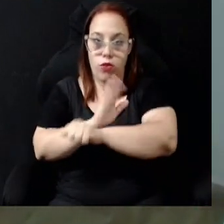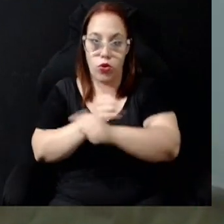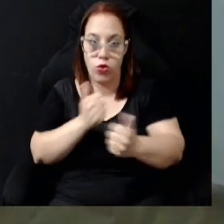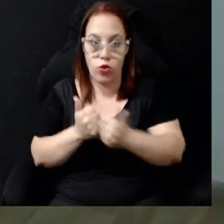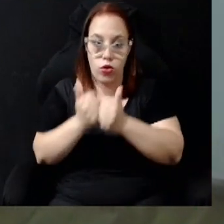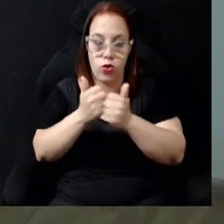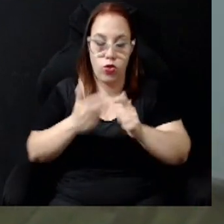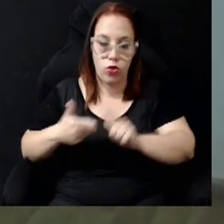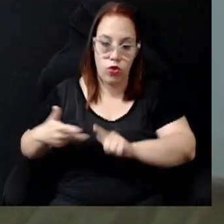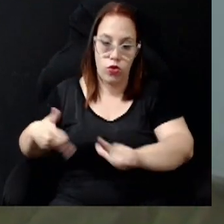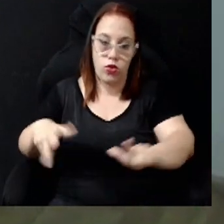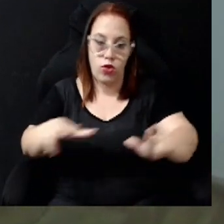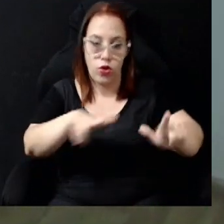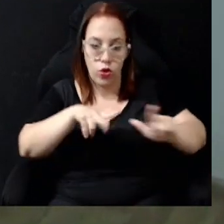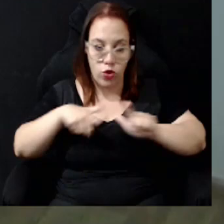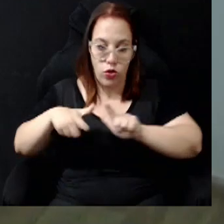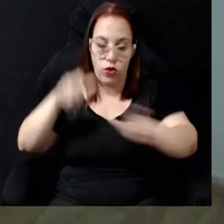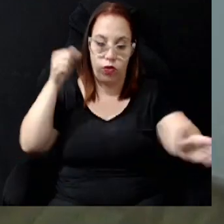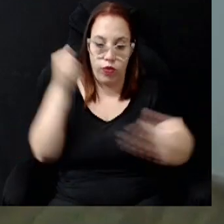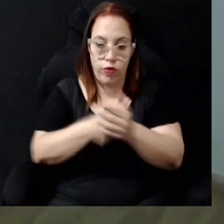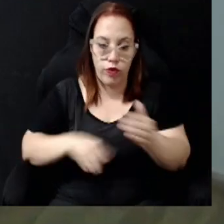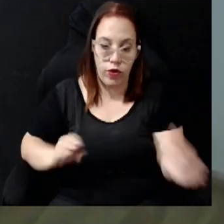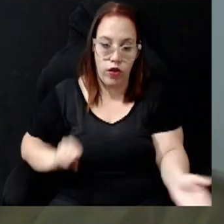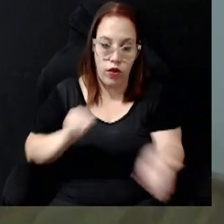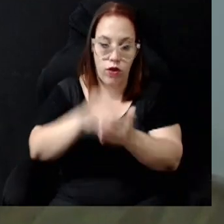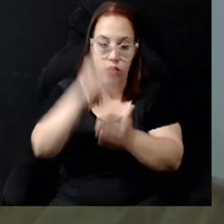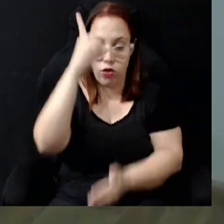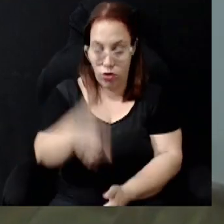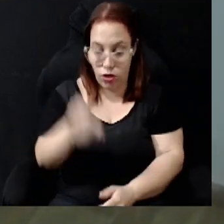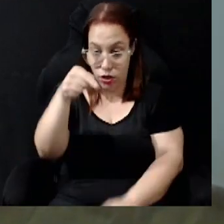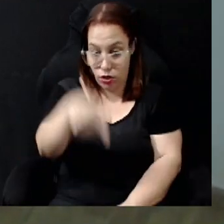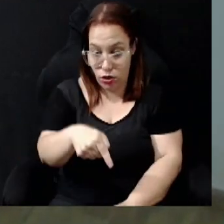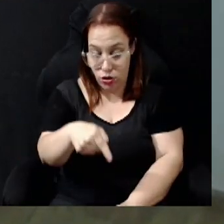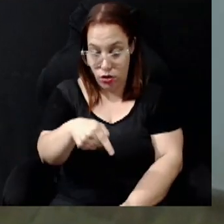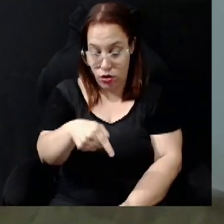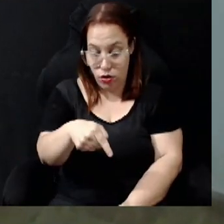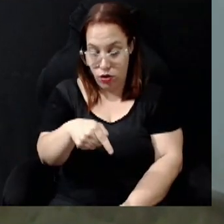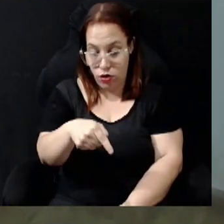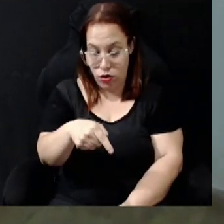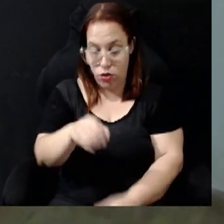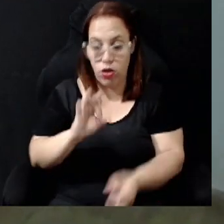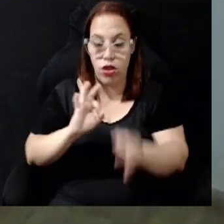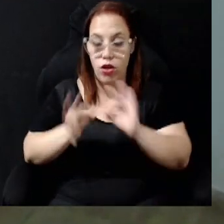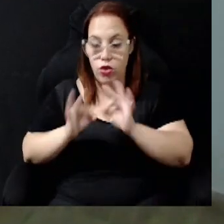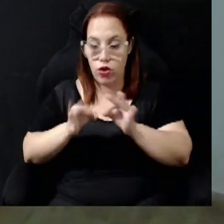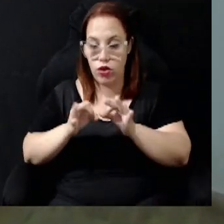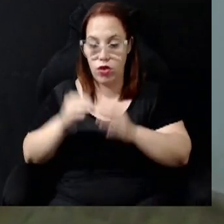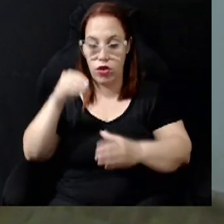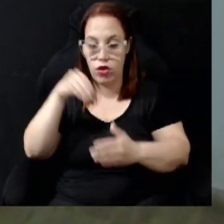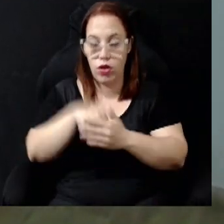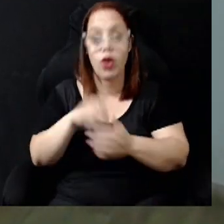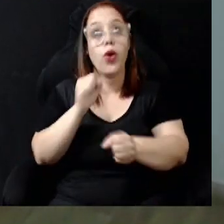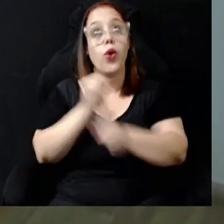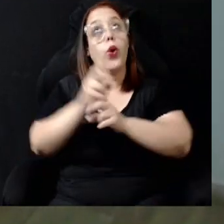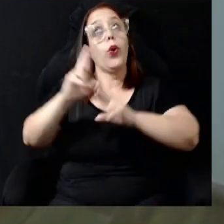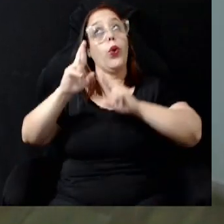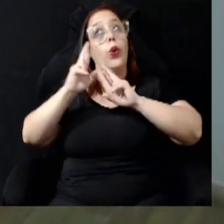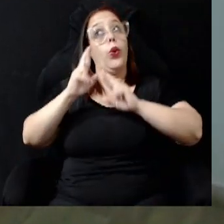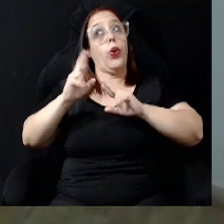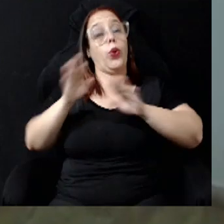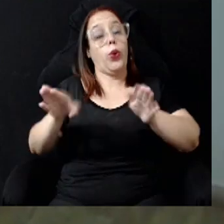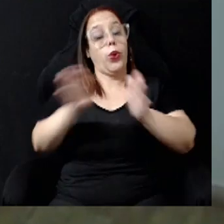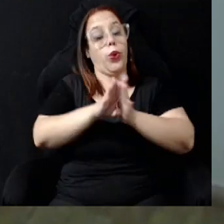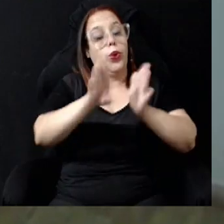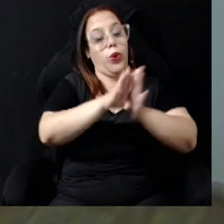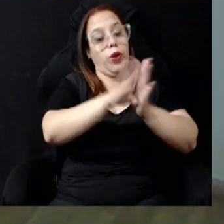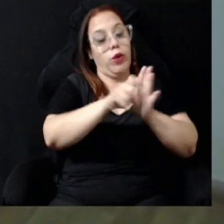e entrega diretamente aqui ao pessoal da Justiça Eleitoral, que aguarda então a chegada desse material,